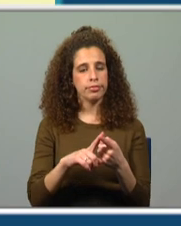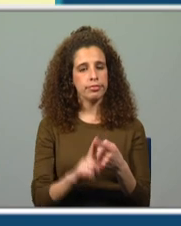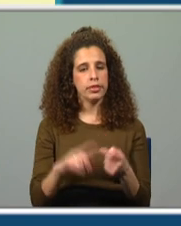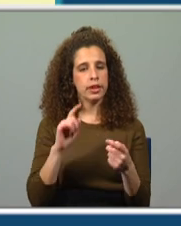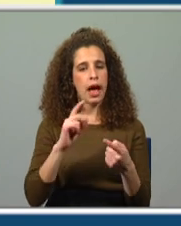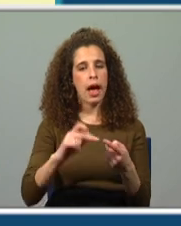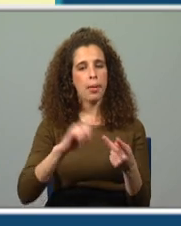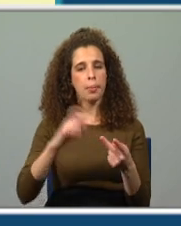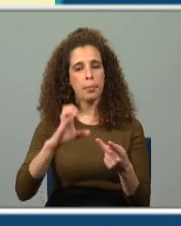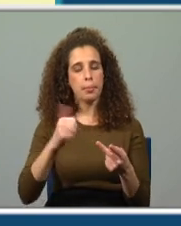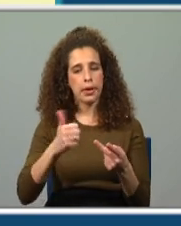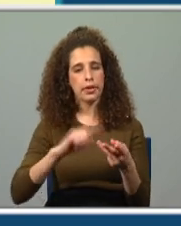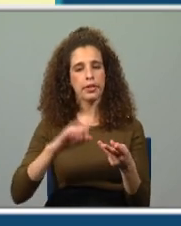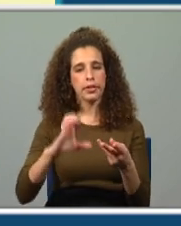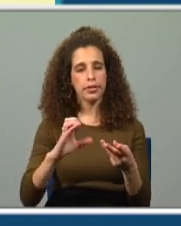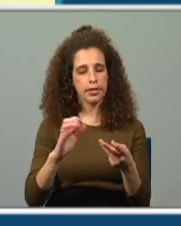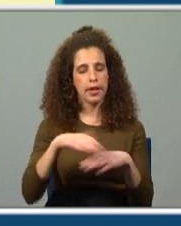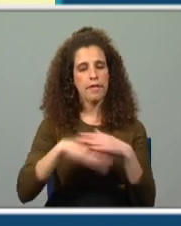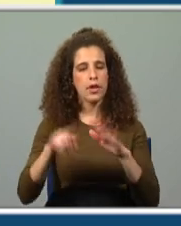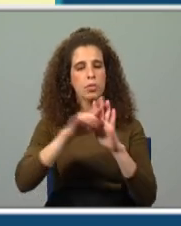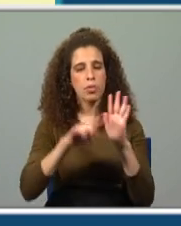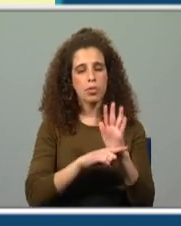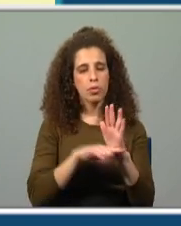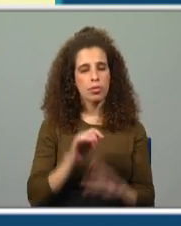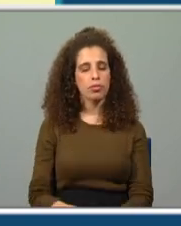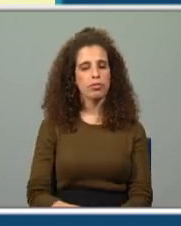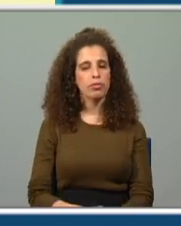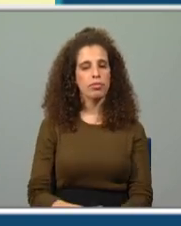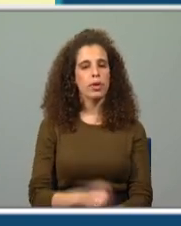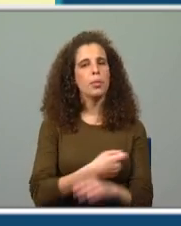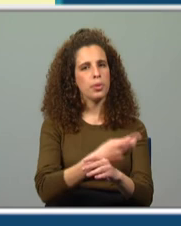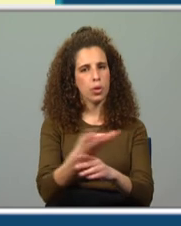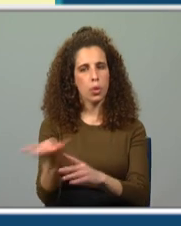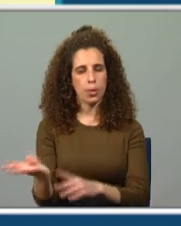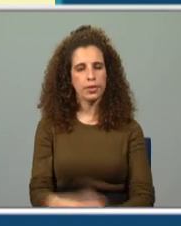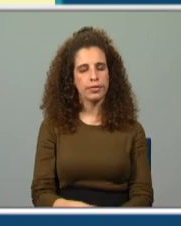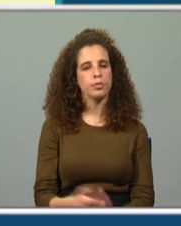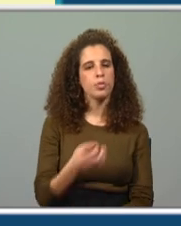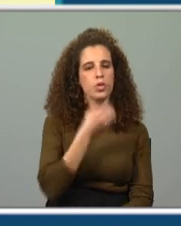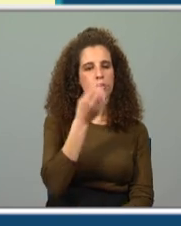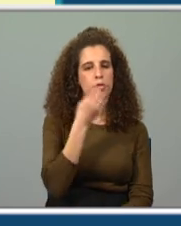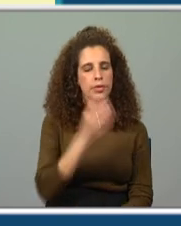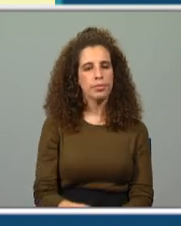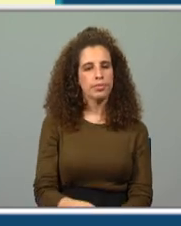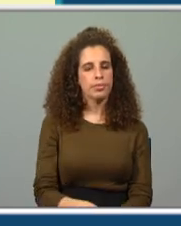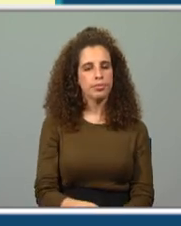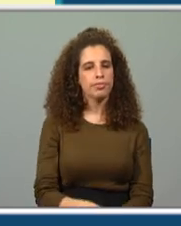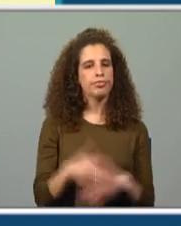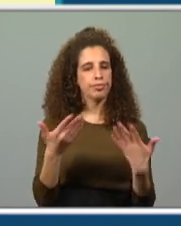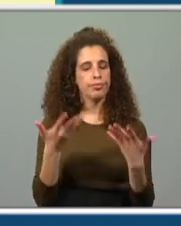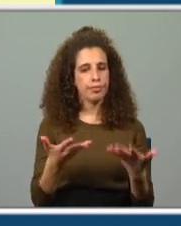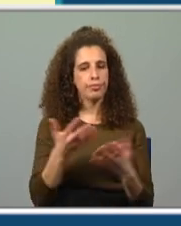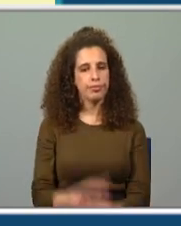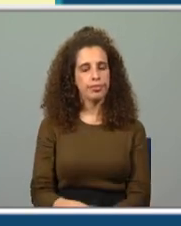comparação, uma personificação. Ele está a fazer uma lista, é uma enumeração. Muito bem. Então